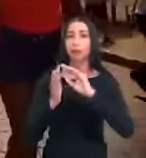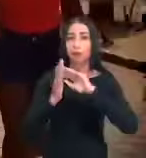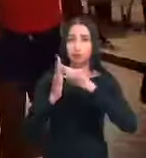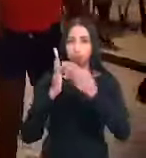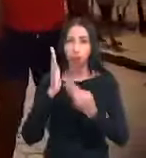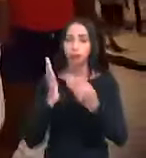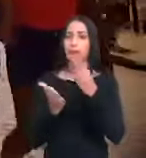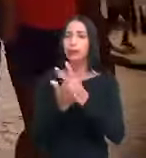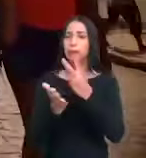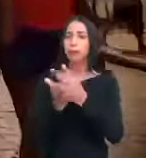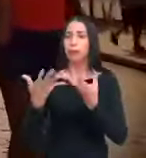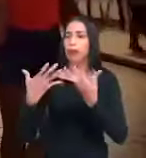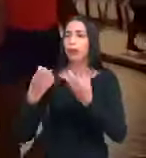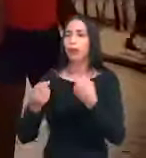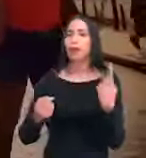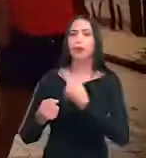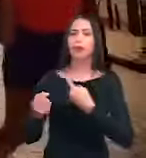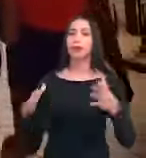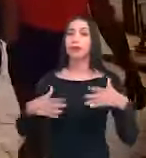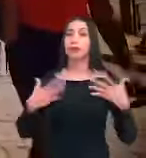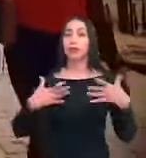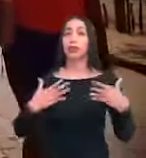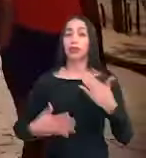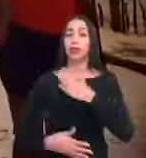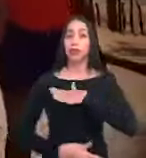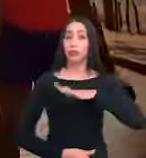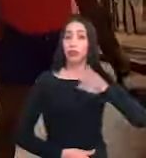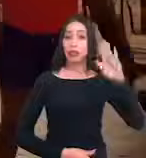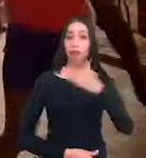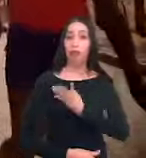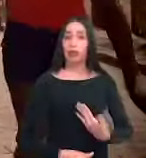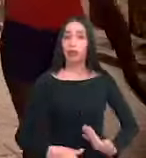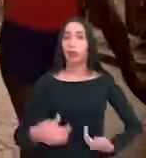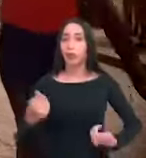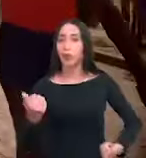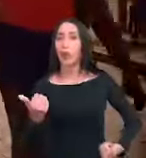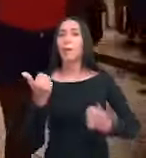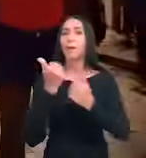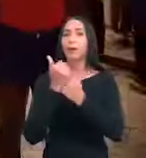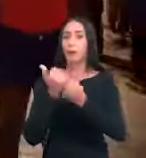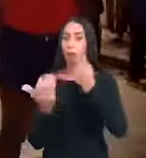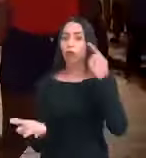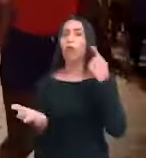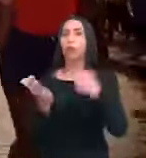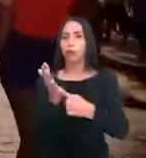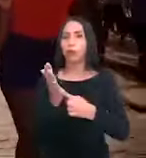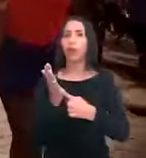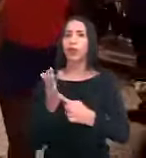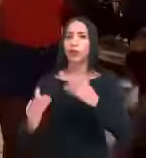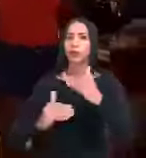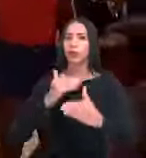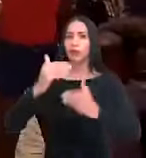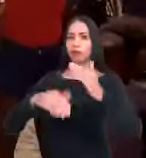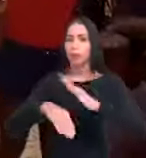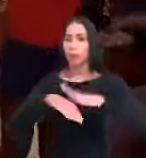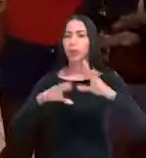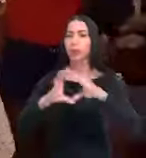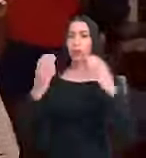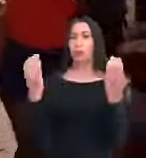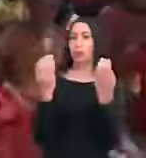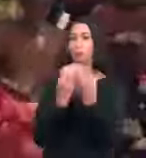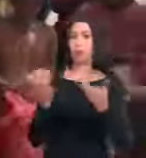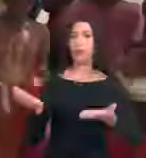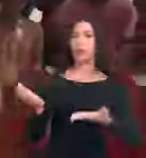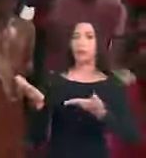sempre nos recebe com alegria. Agora, como candidato a governador, recebendo apoio e assumindo o compromisso de desenvolver ainda mais